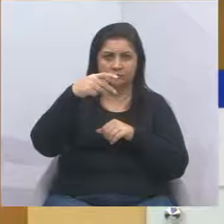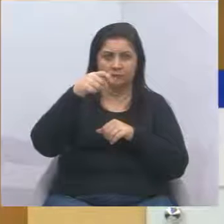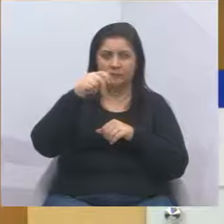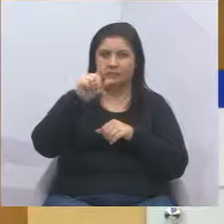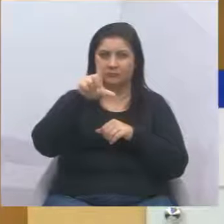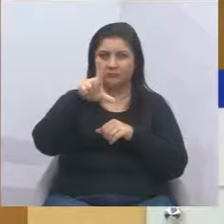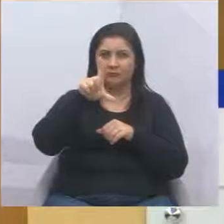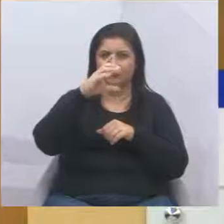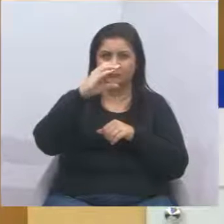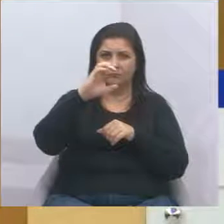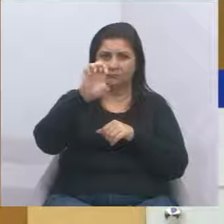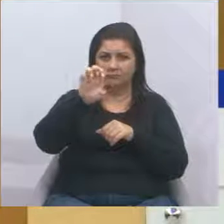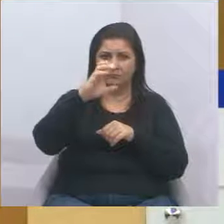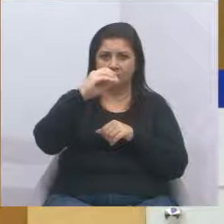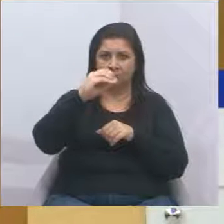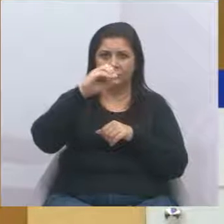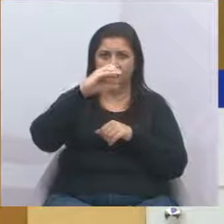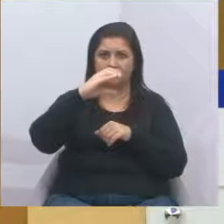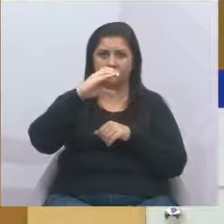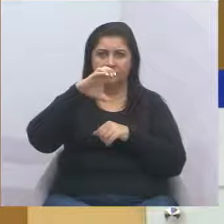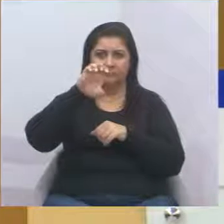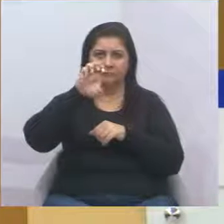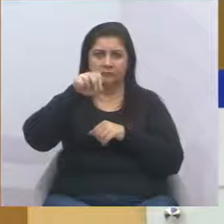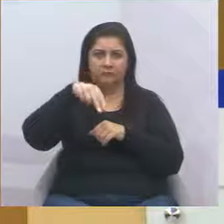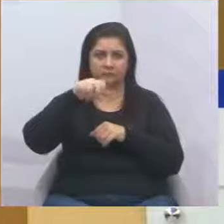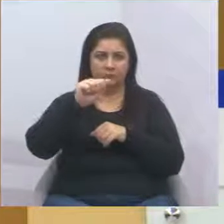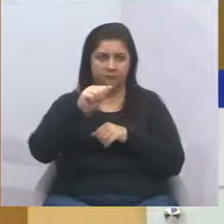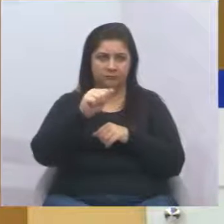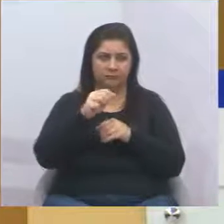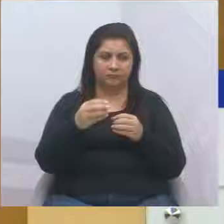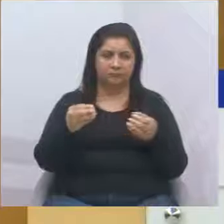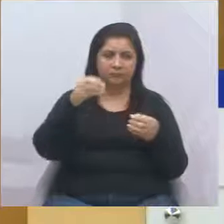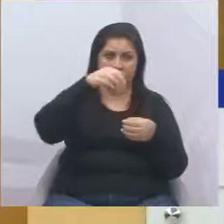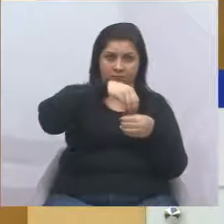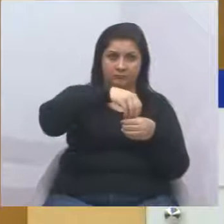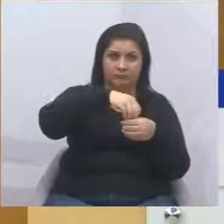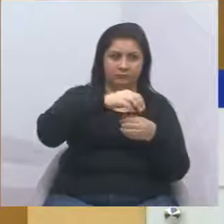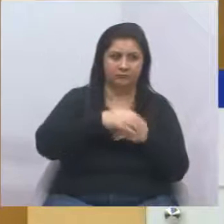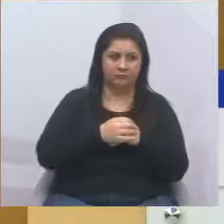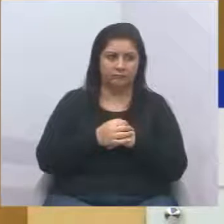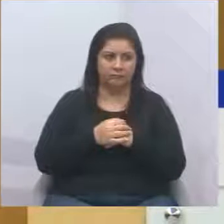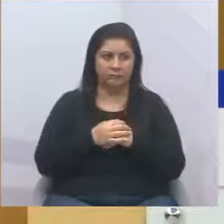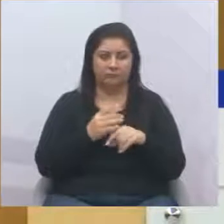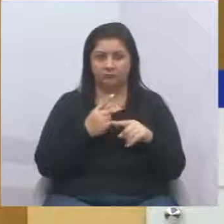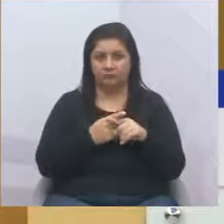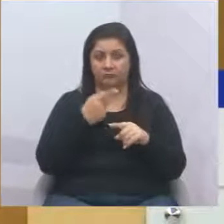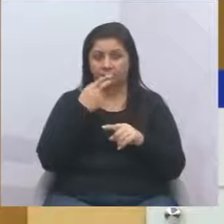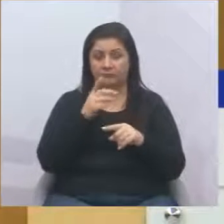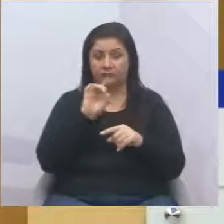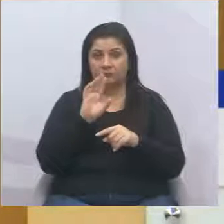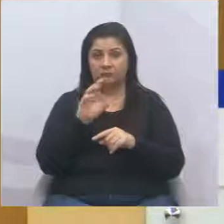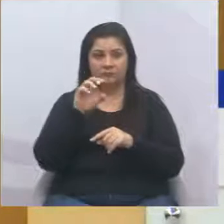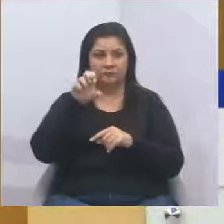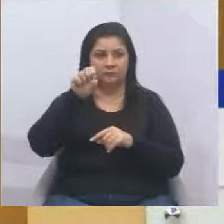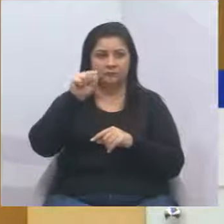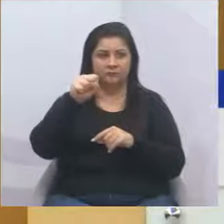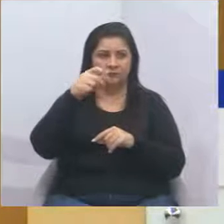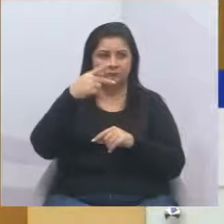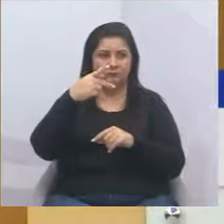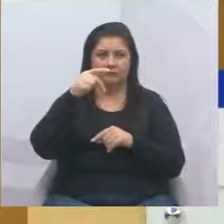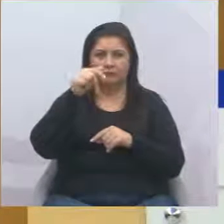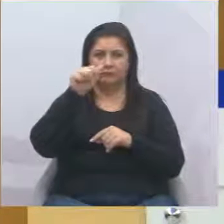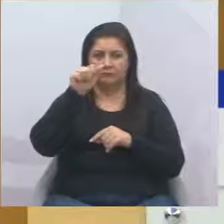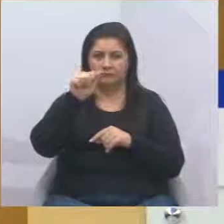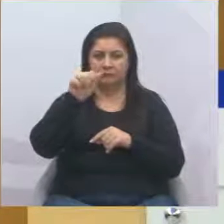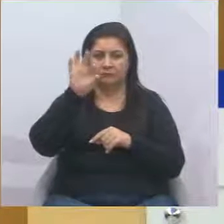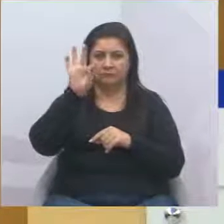leucena, ao projeto original que trata somente da ave da espécie Spathodia campanulata,